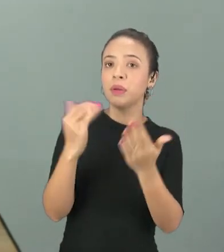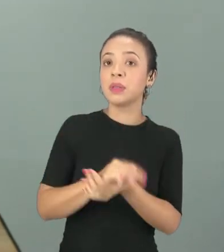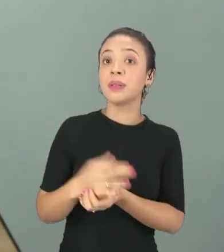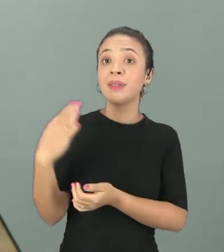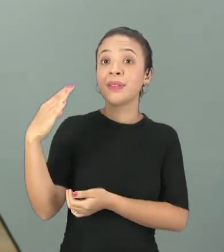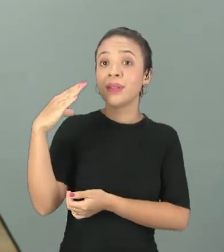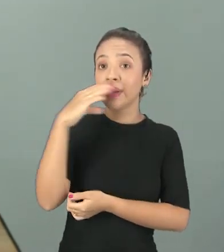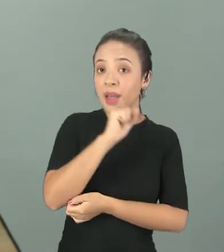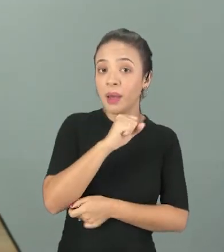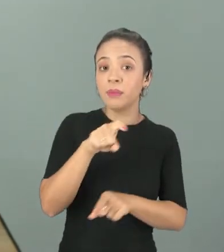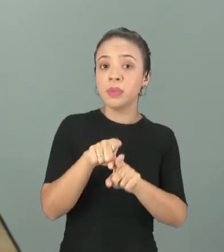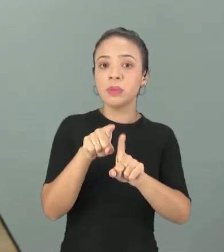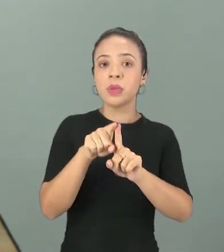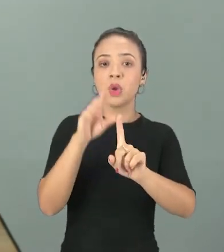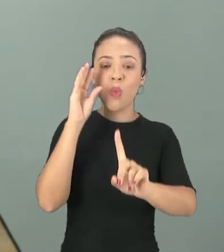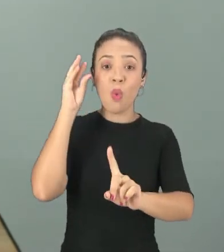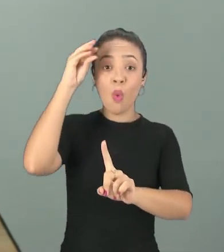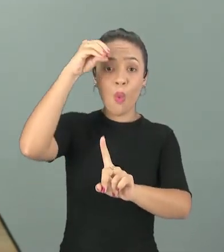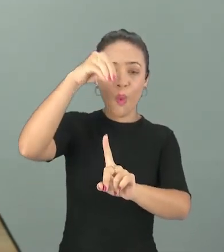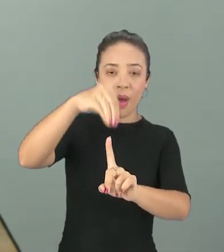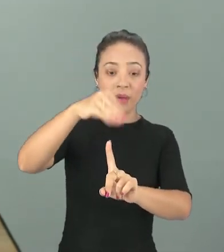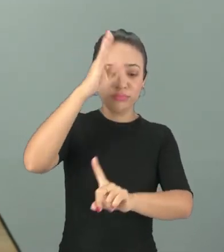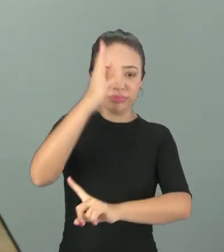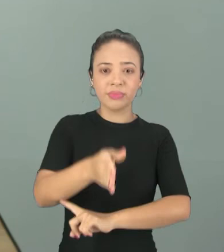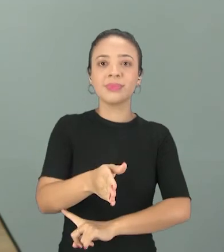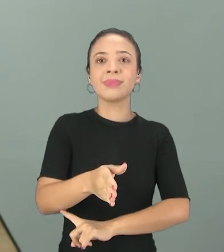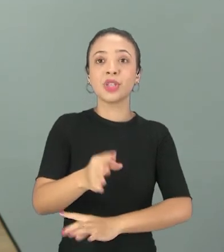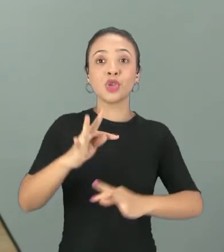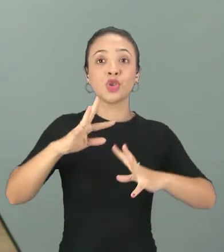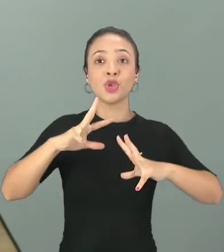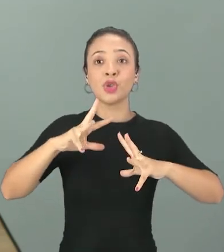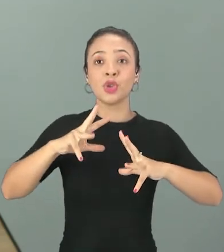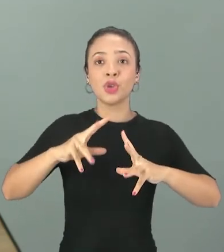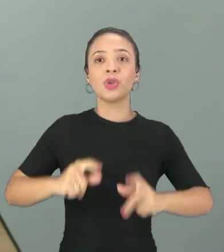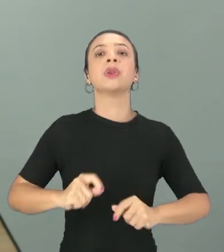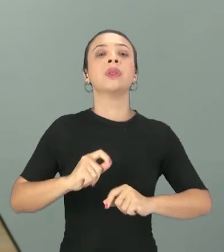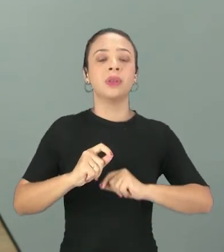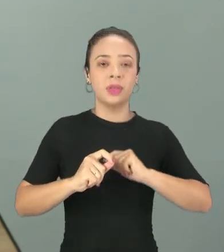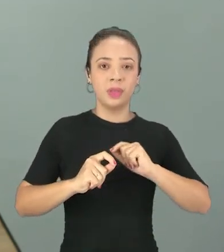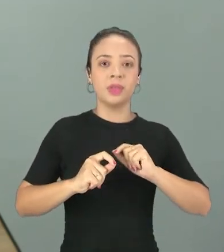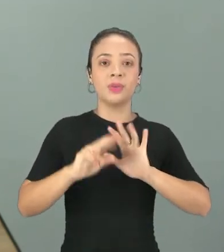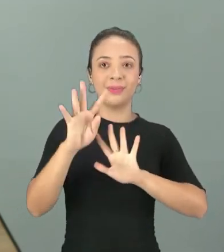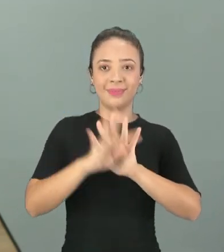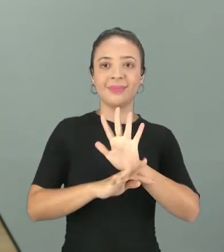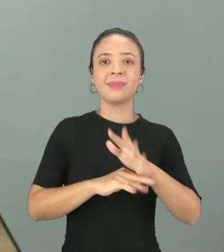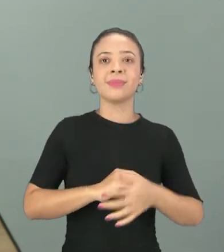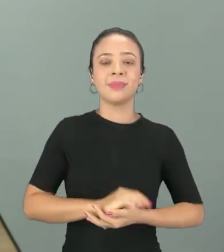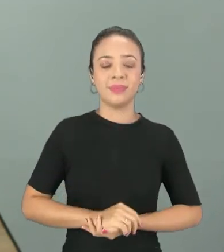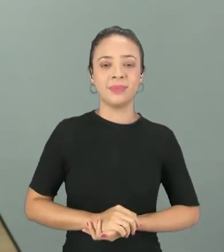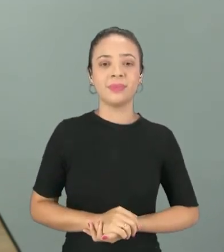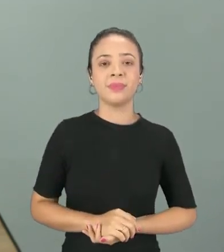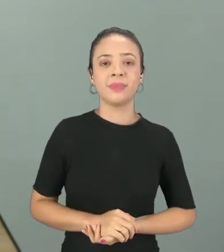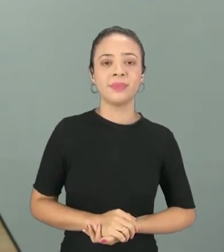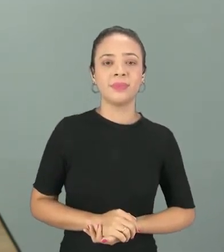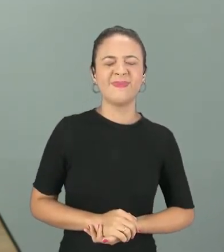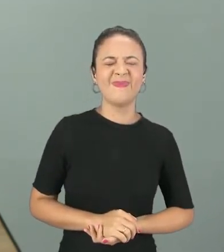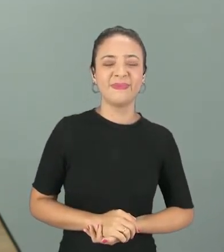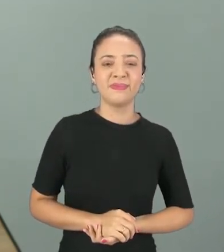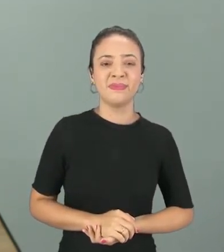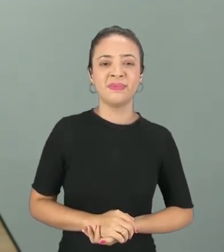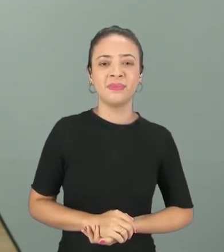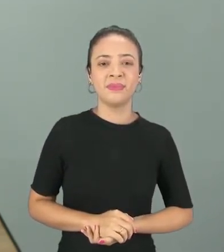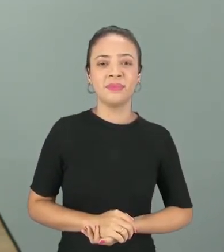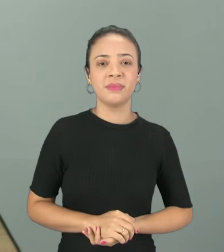bem rápida e objetiva e direta de todo o texto, de toda a notícia de um modo